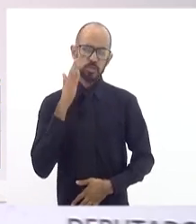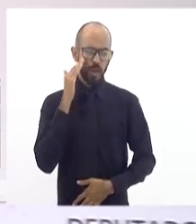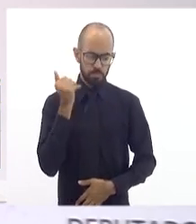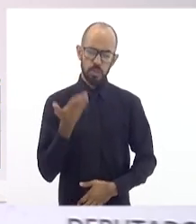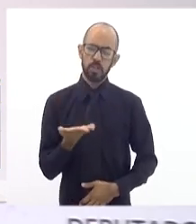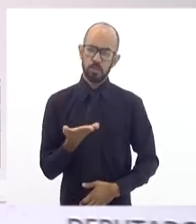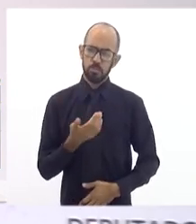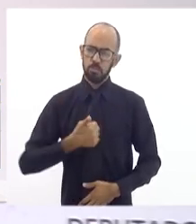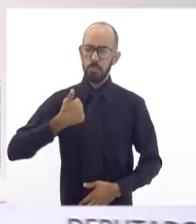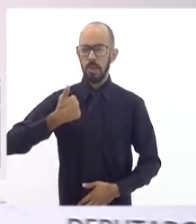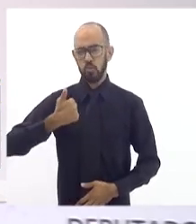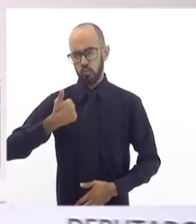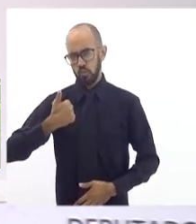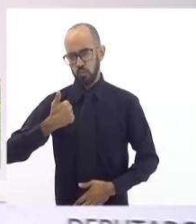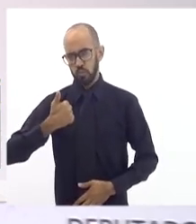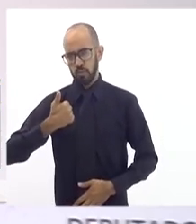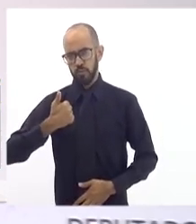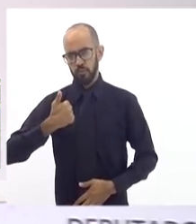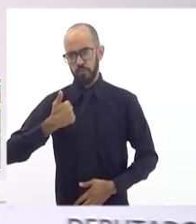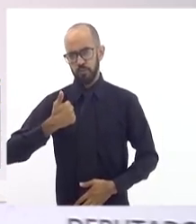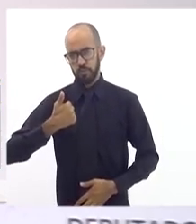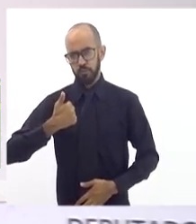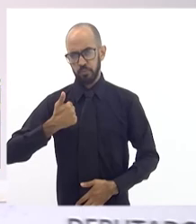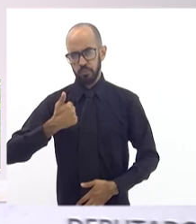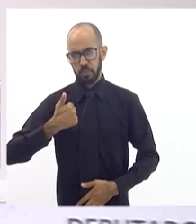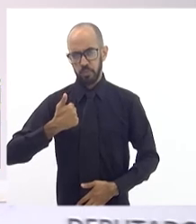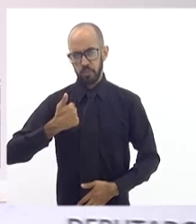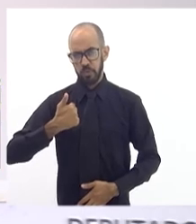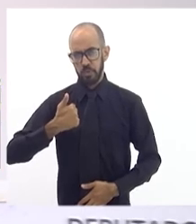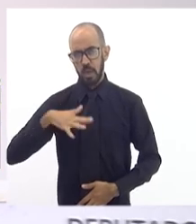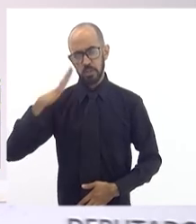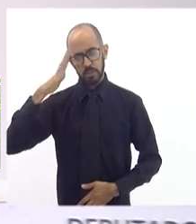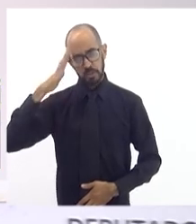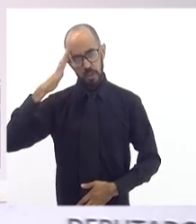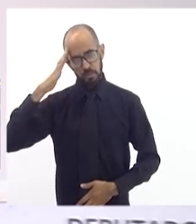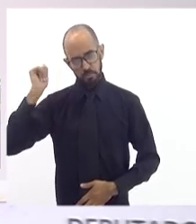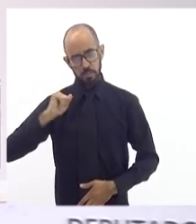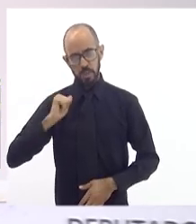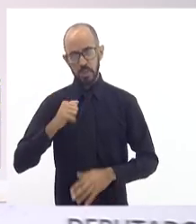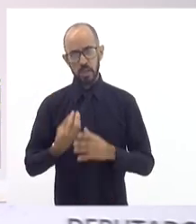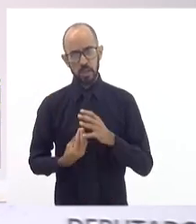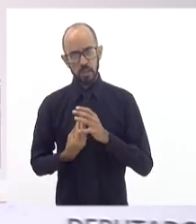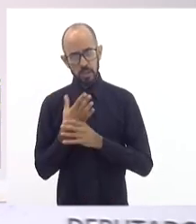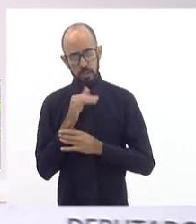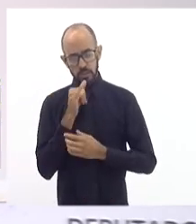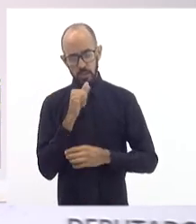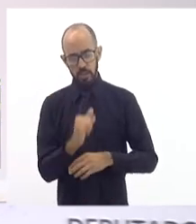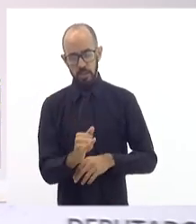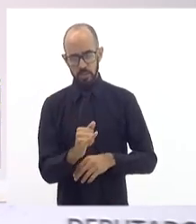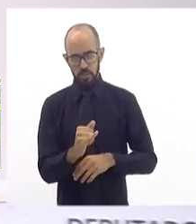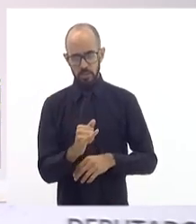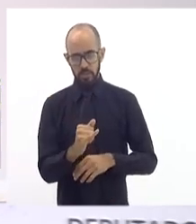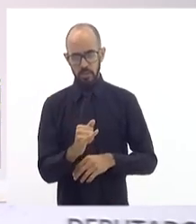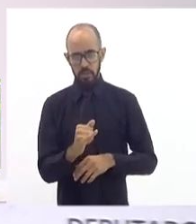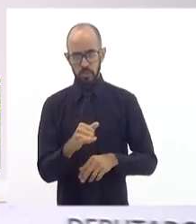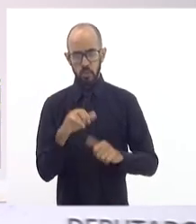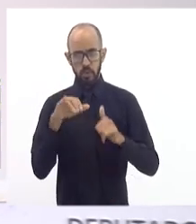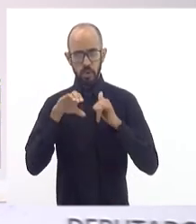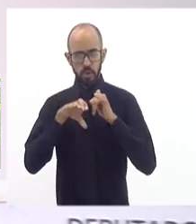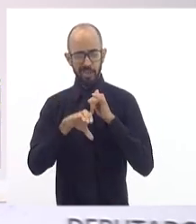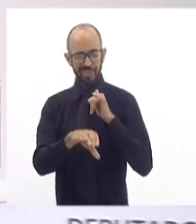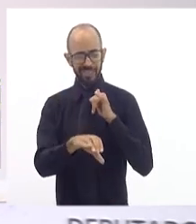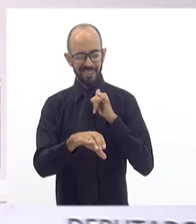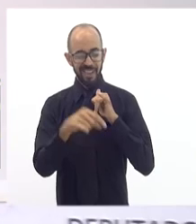um que a matriz energética com termelétrica que gera uma energia